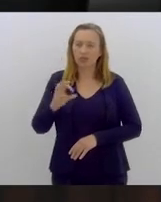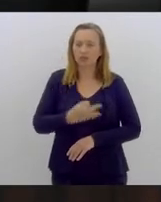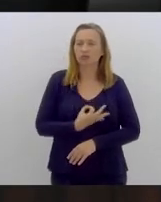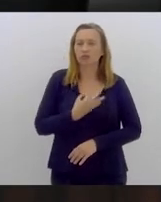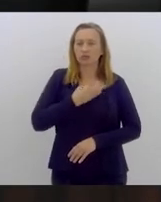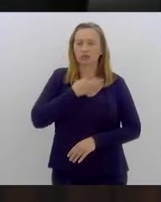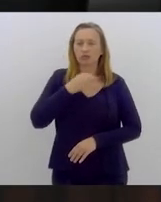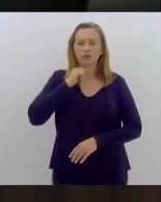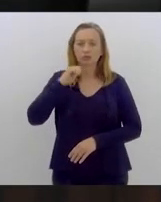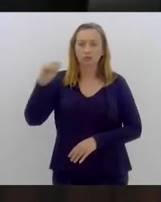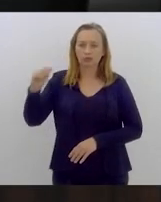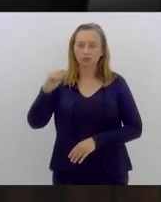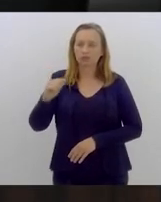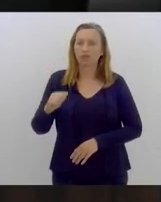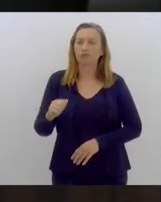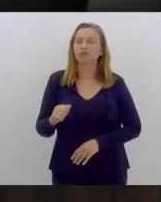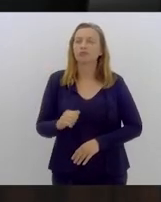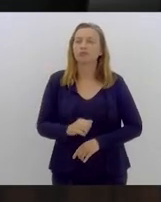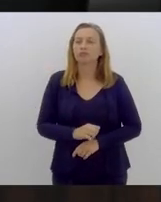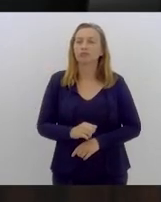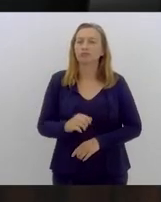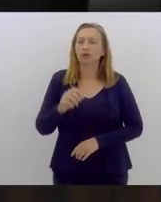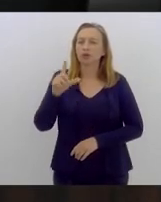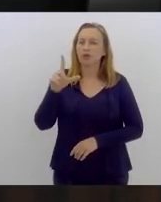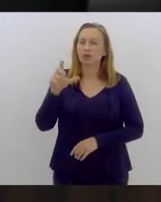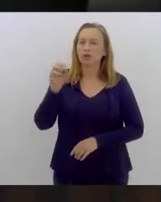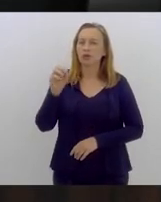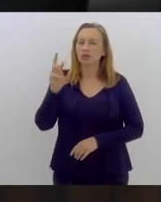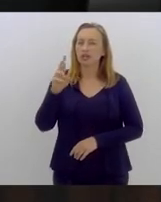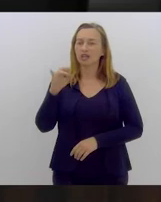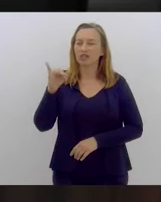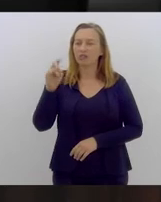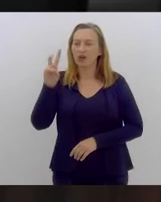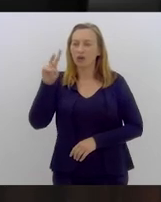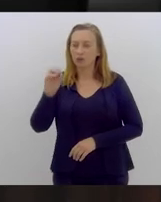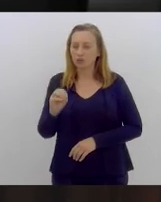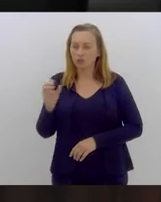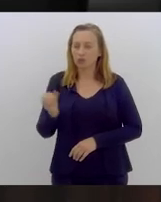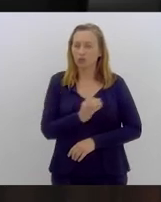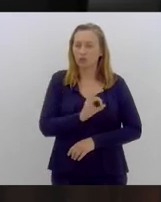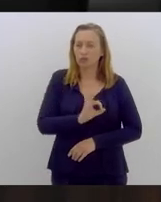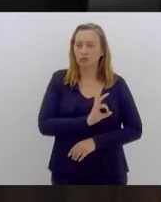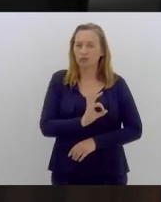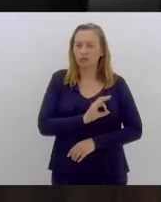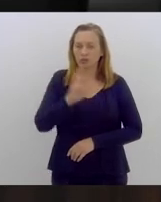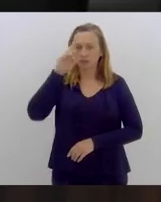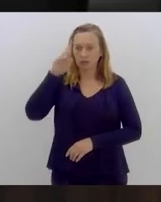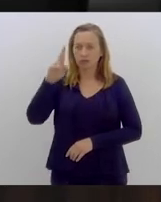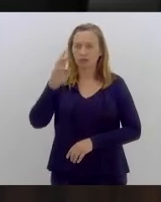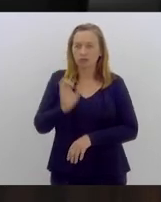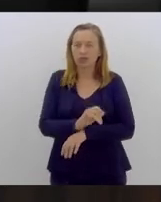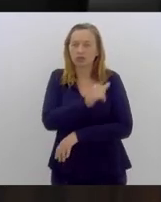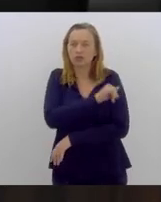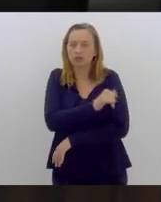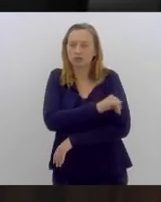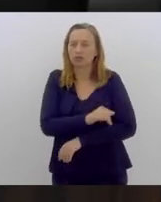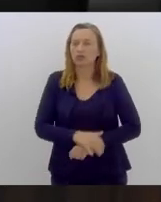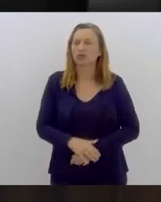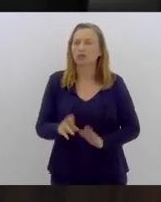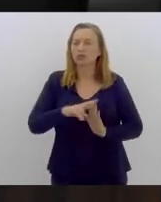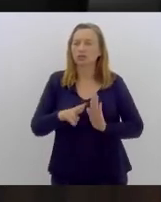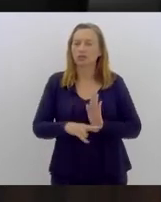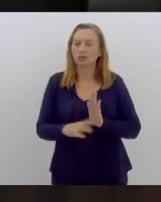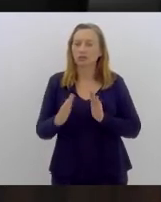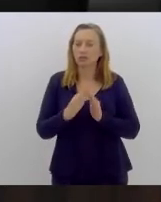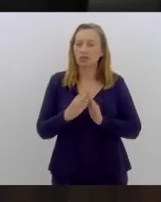Tiradentes e respectivo diploma ao senhor Lorivaldo Nascimento Júnior, tenente-coronel da Polícia Militar do Estado do Rio de Janeiro. Parecida à Comissão de Normas